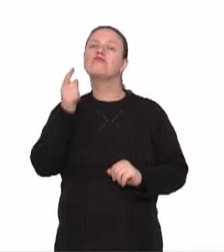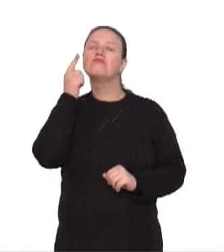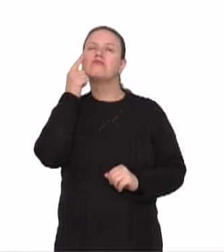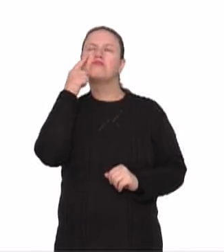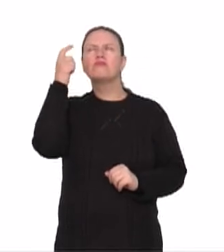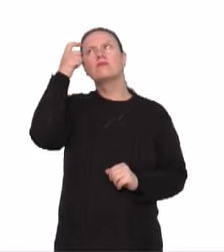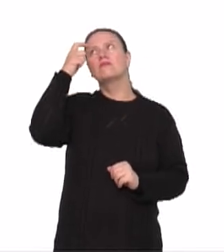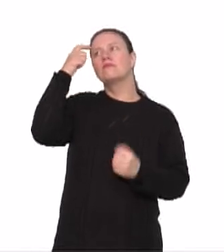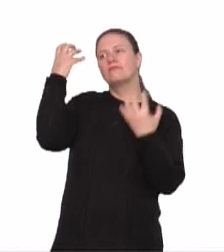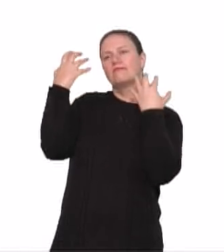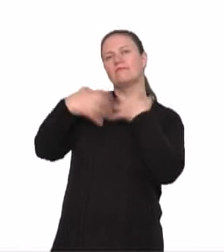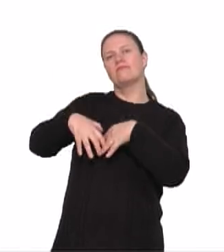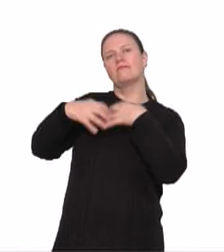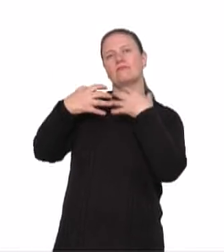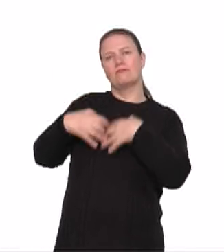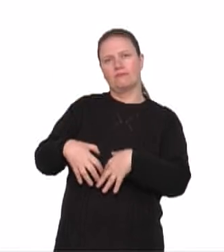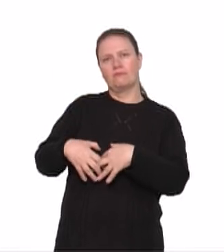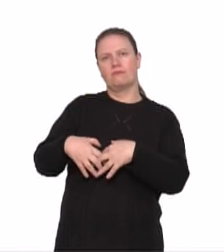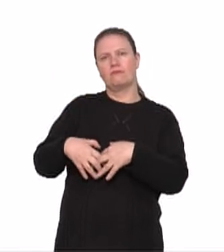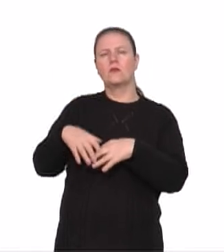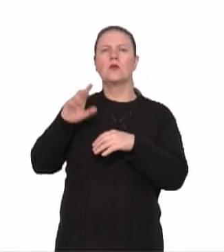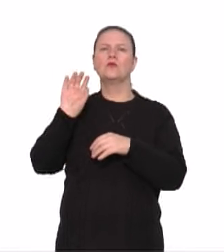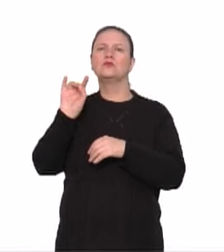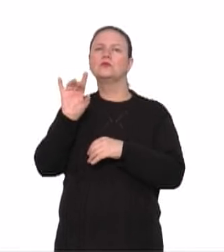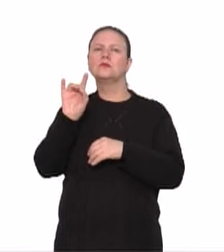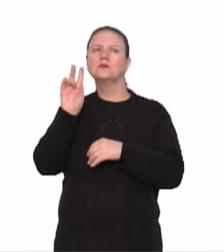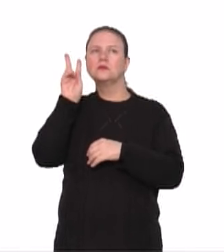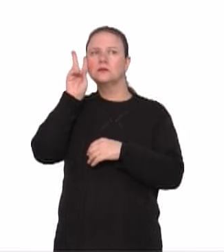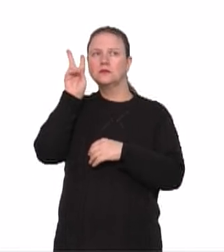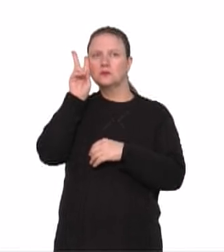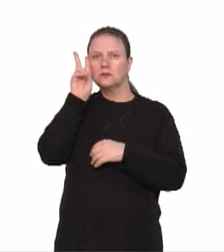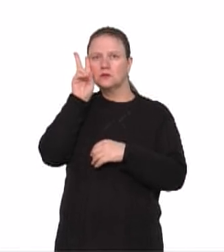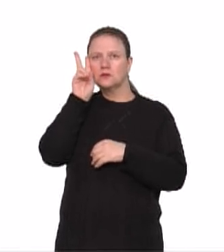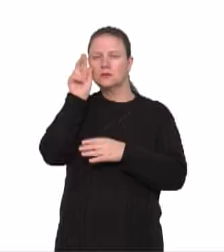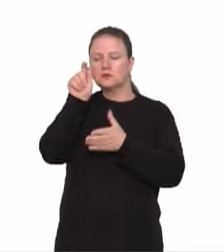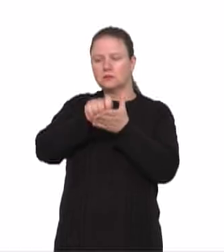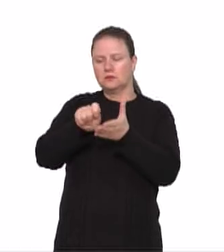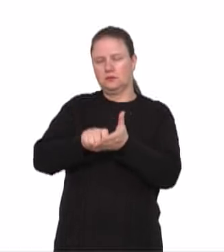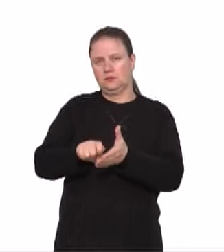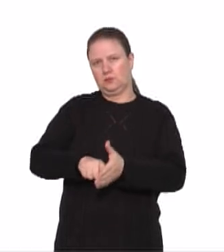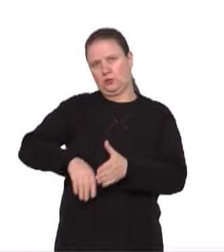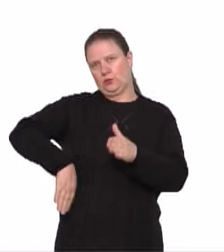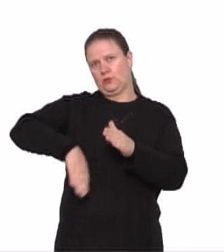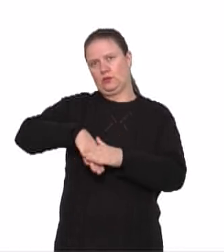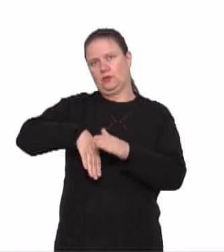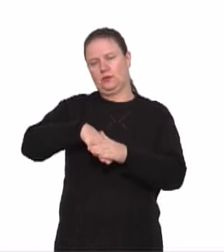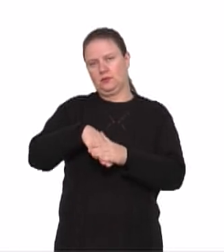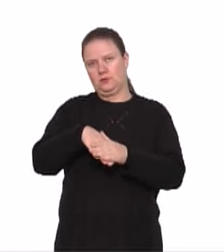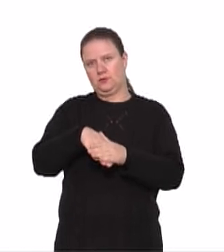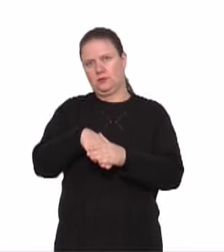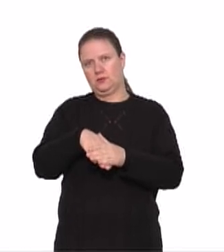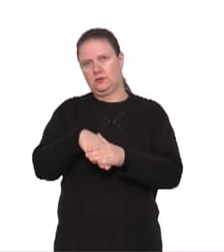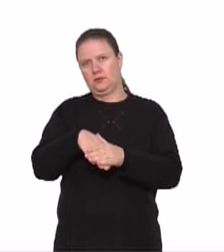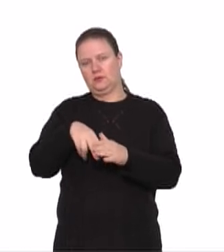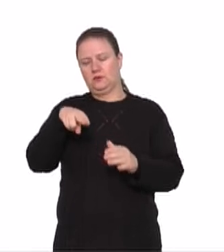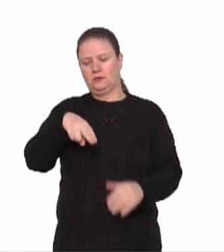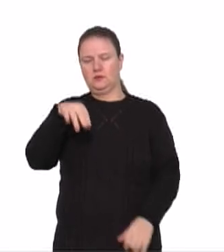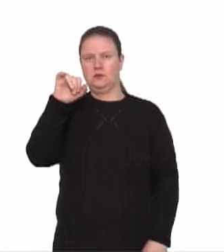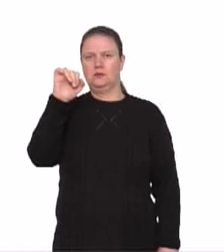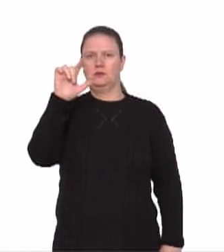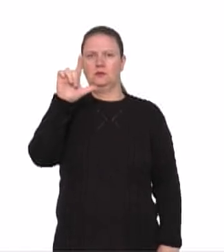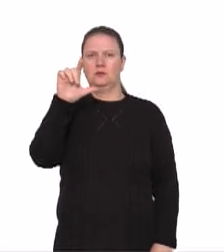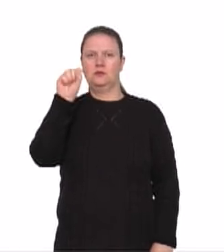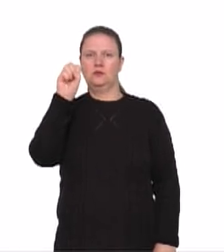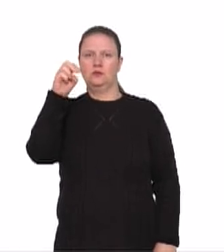refletir um pouquinho, um fragmento extraído lá da transcrição, na fala do Nilson César, daquele jogo